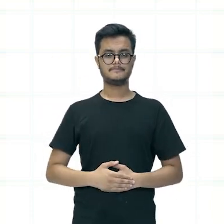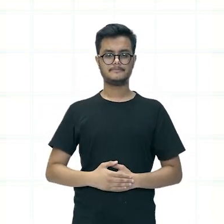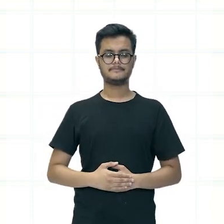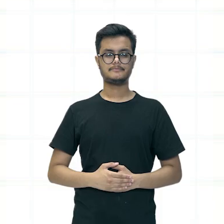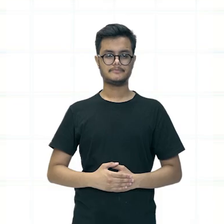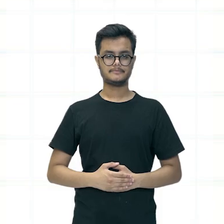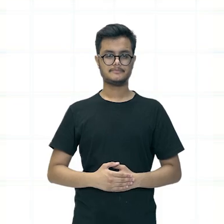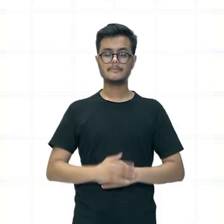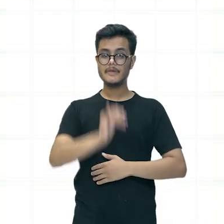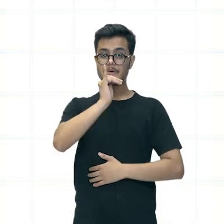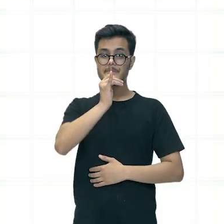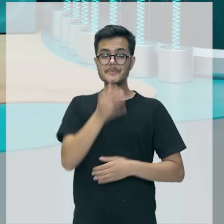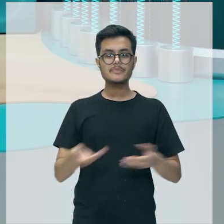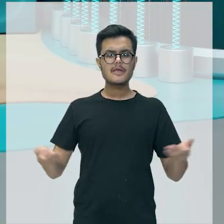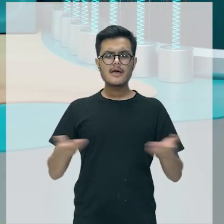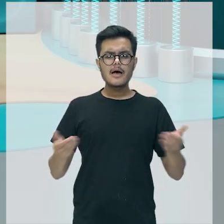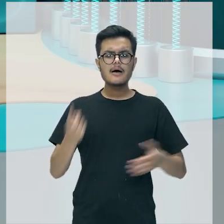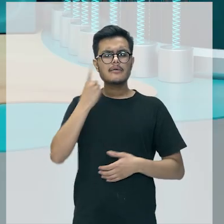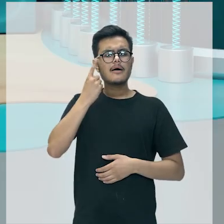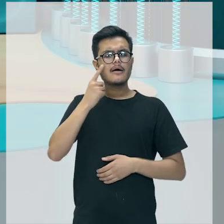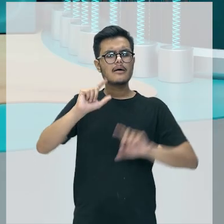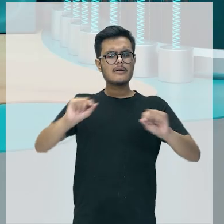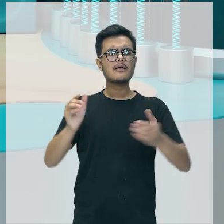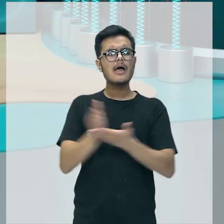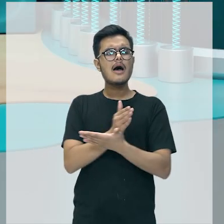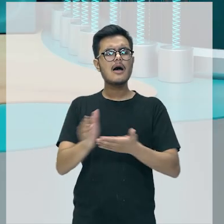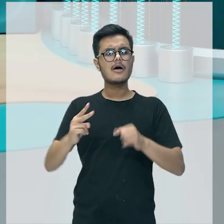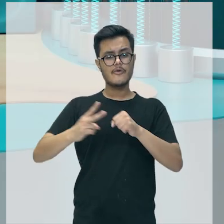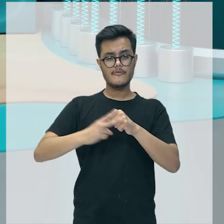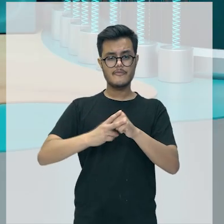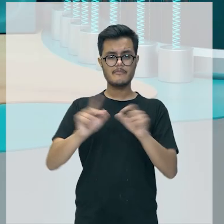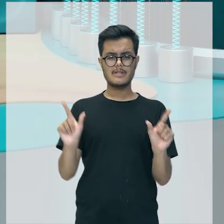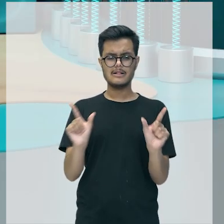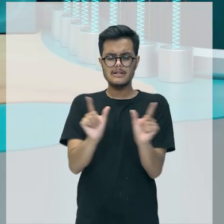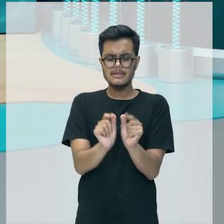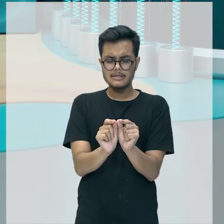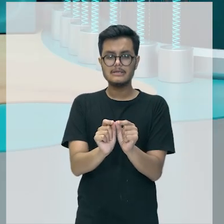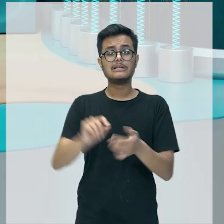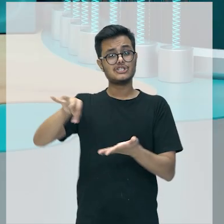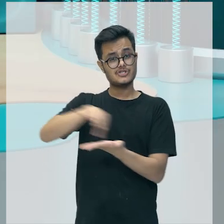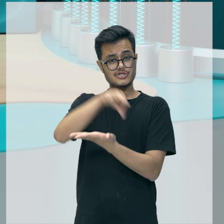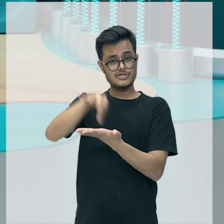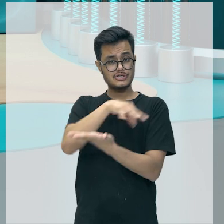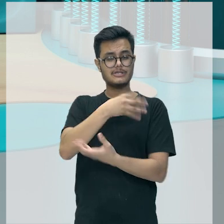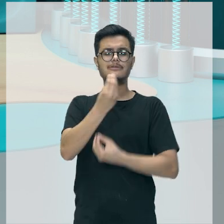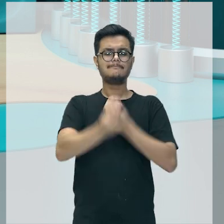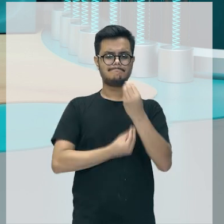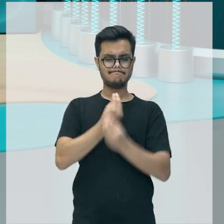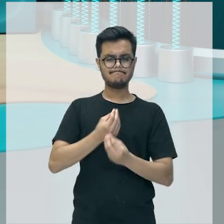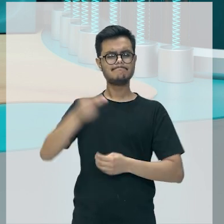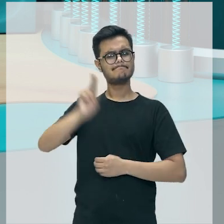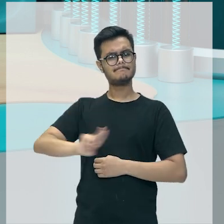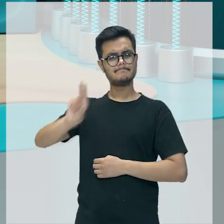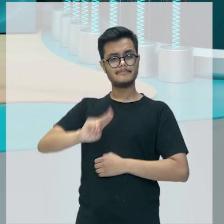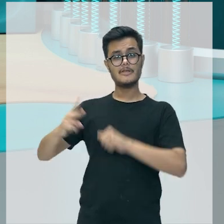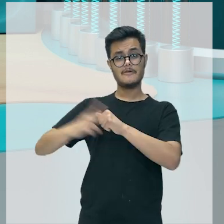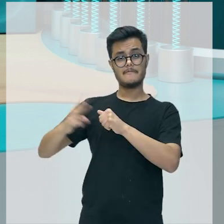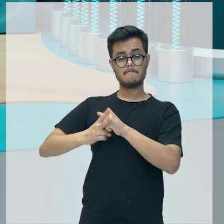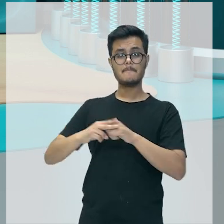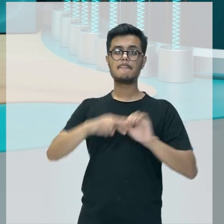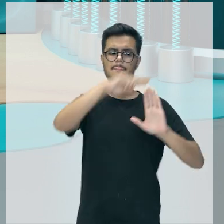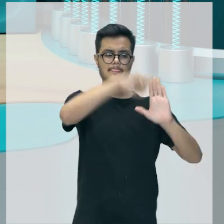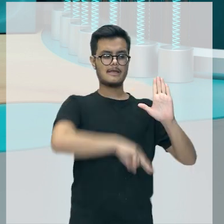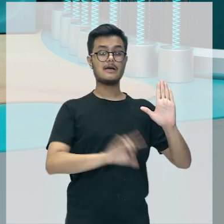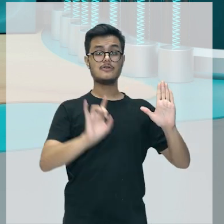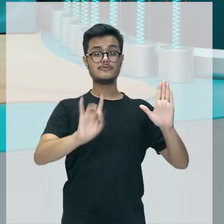vamos ver outra questão aqui de spelling, que é ortografia. Lembrando que a regra geral é